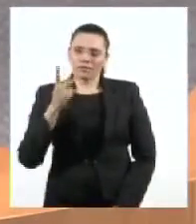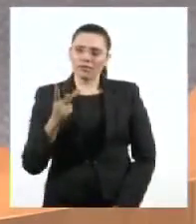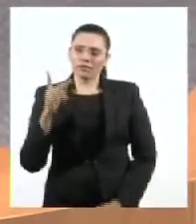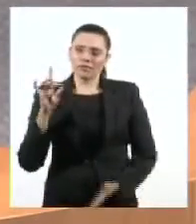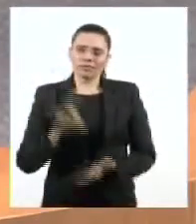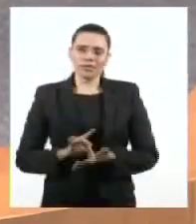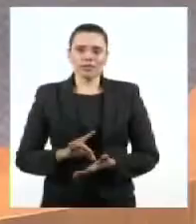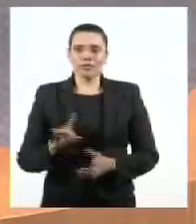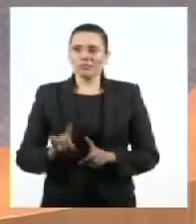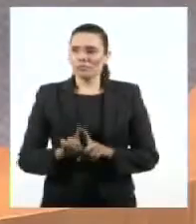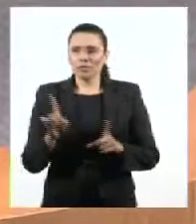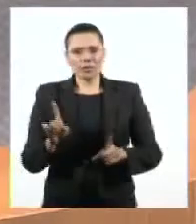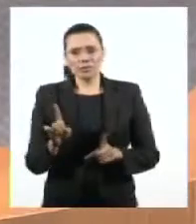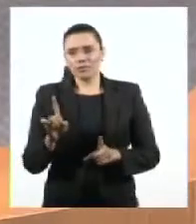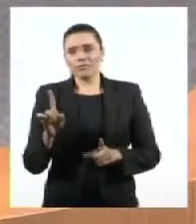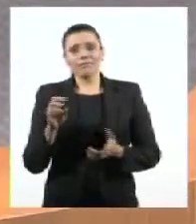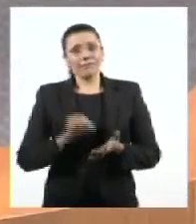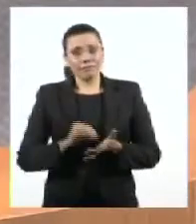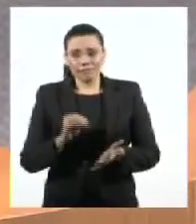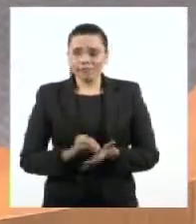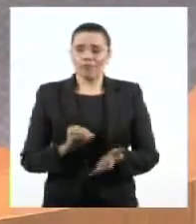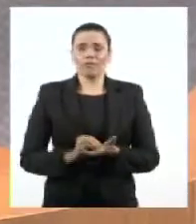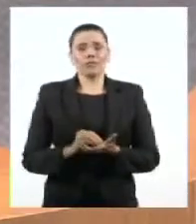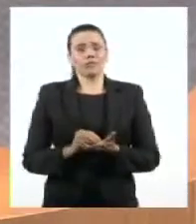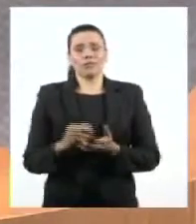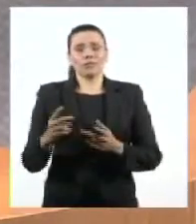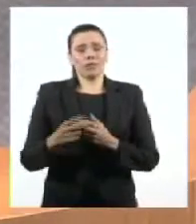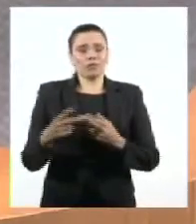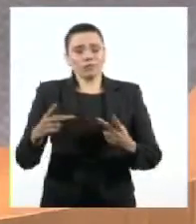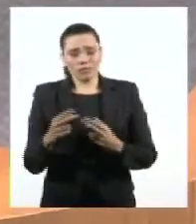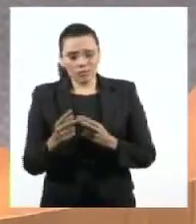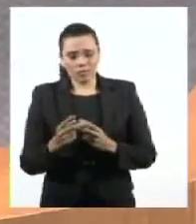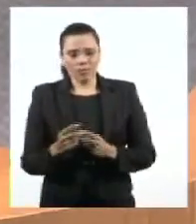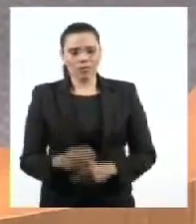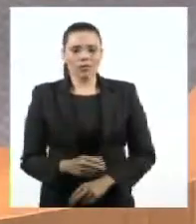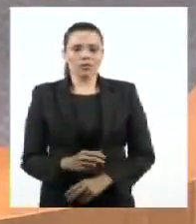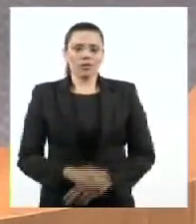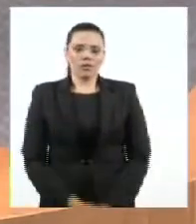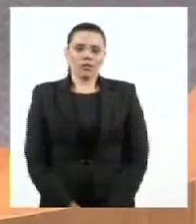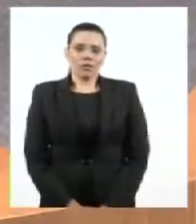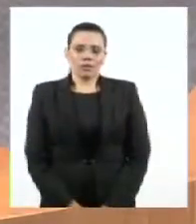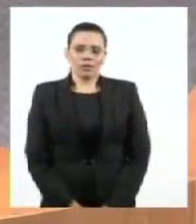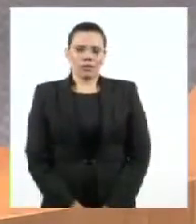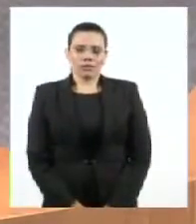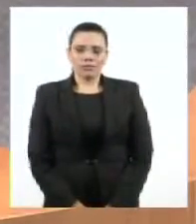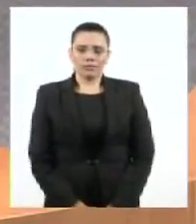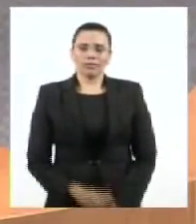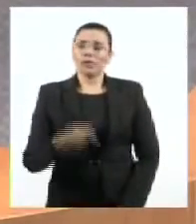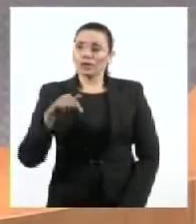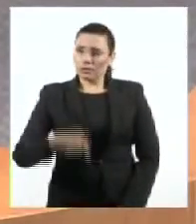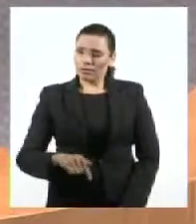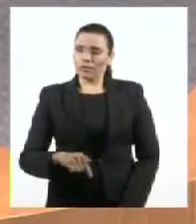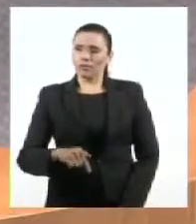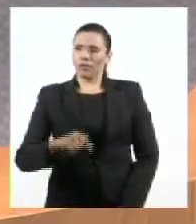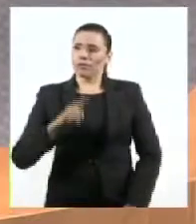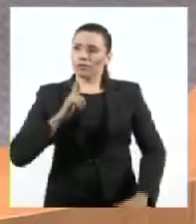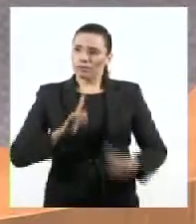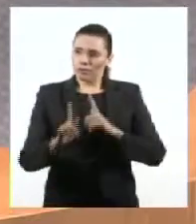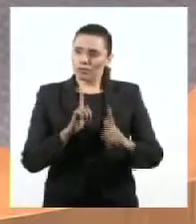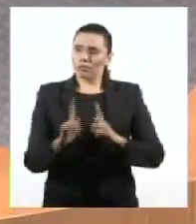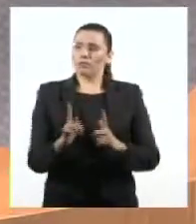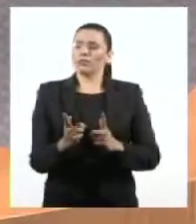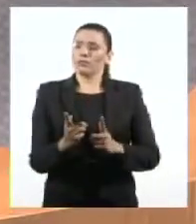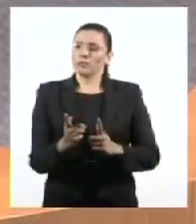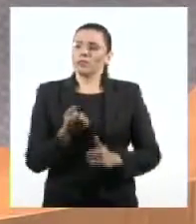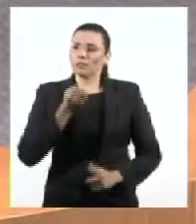Participativa coloca é, inclusive, um modelo de regionalização de gestão. São Luís tem mais de 1 milhão de habitantes, é uma cidade com